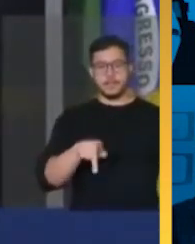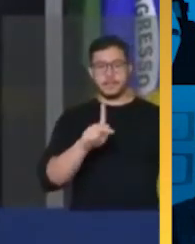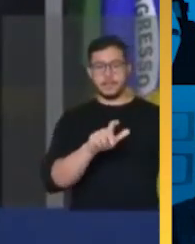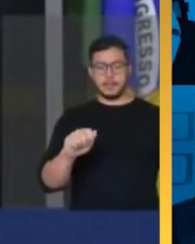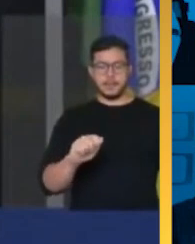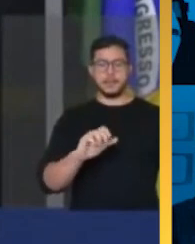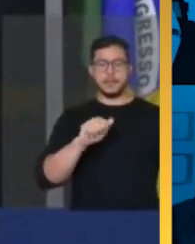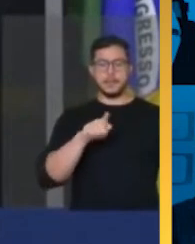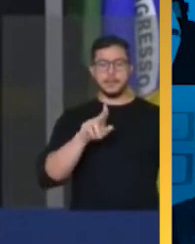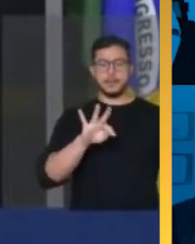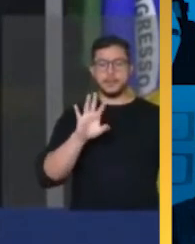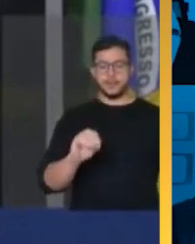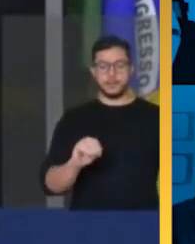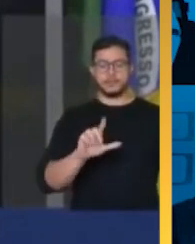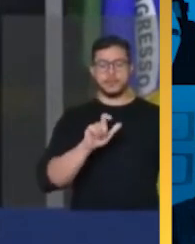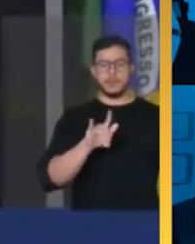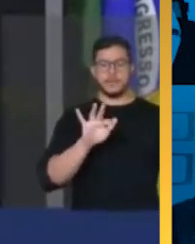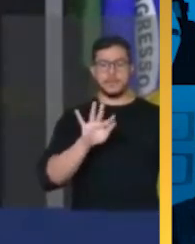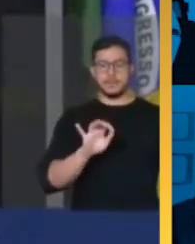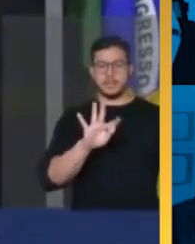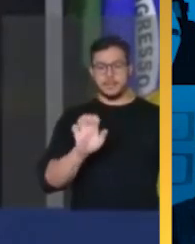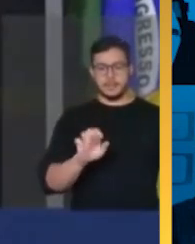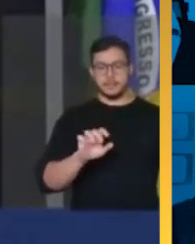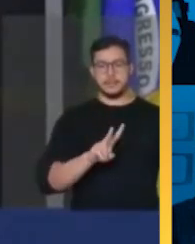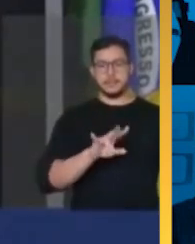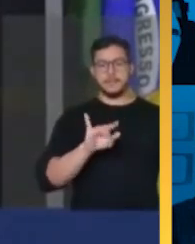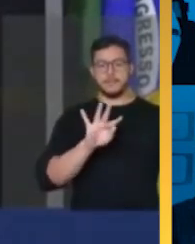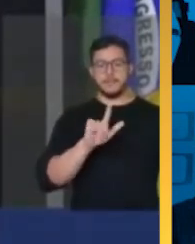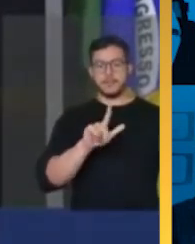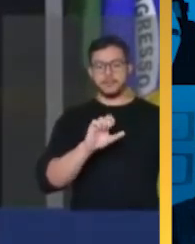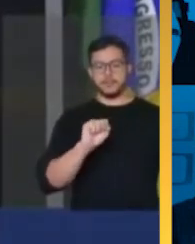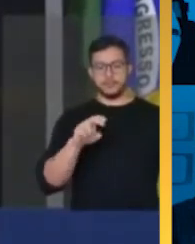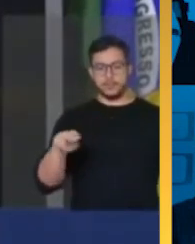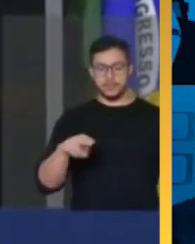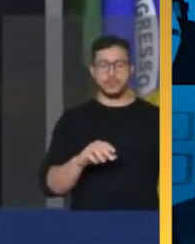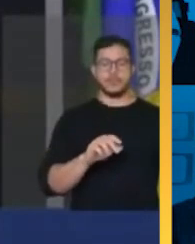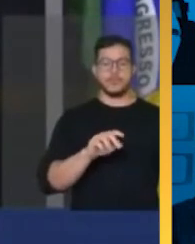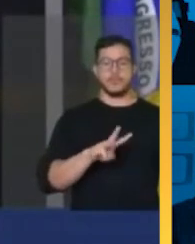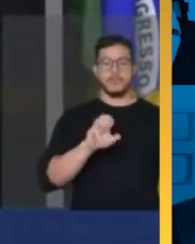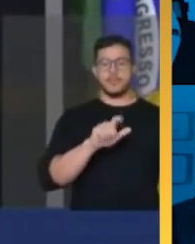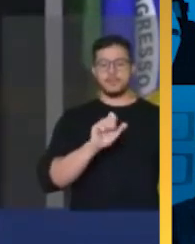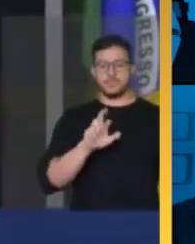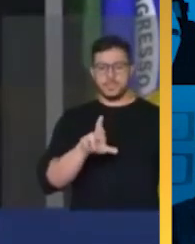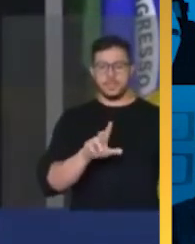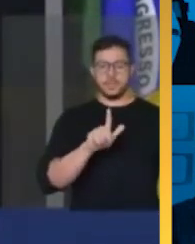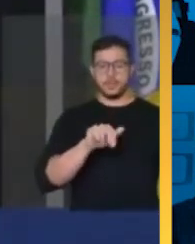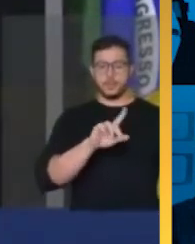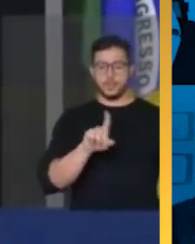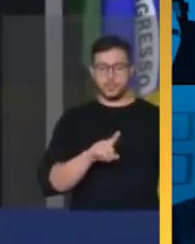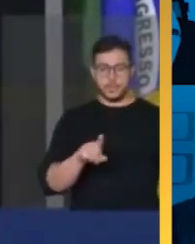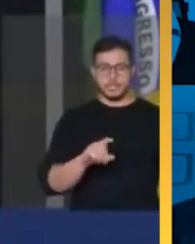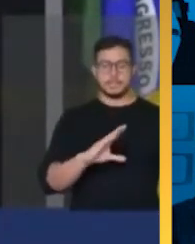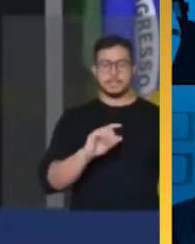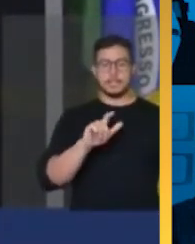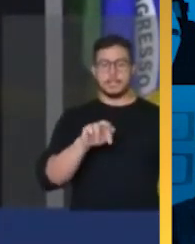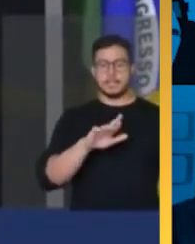Cocai, Capitão Augusto, Lafayette de Andrada, Wilson da Fetaeng, Delegado Valdir, Luiz Miranda, Clarissa